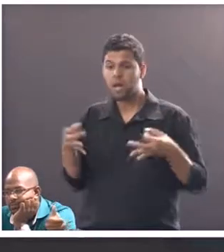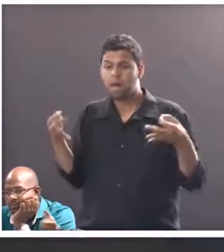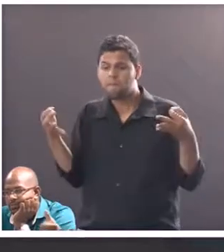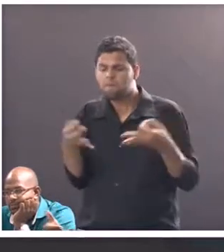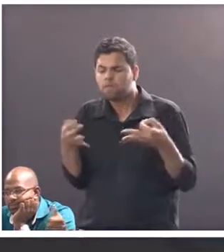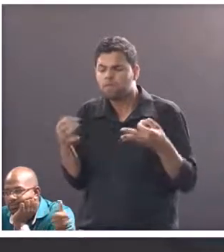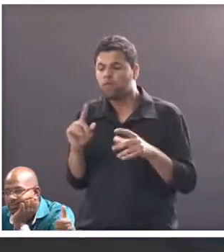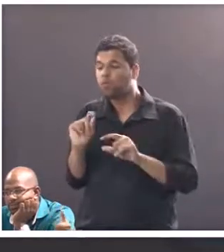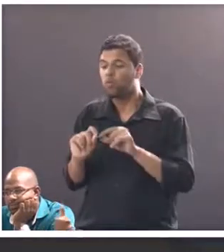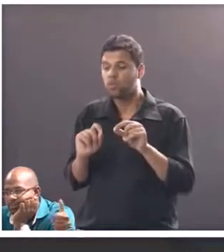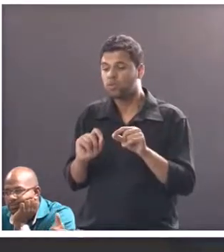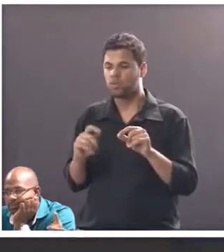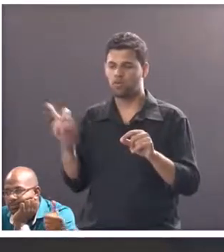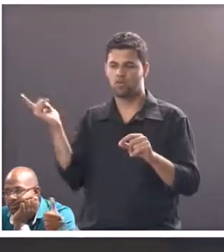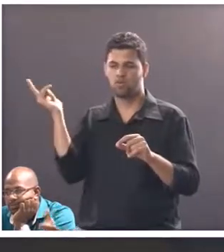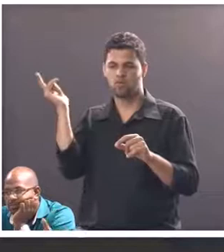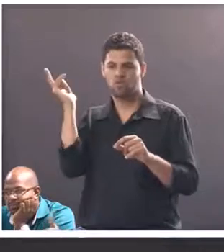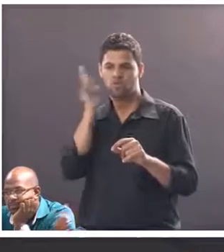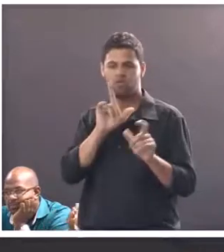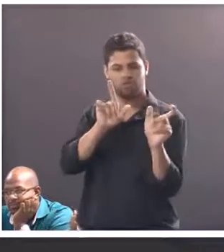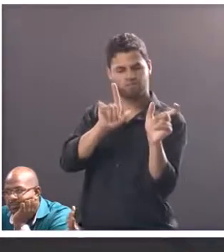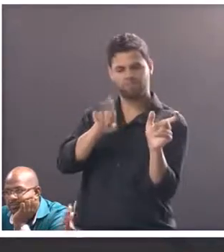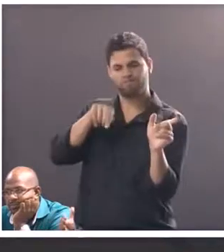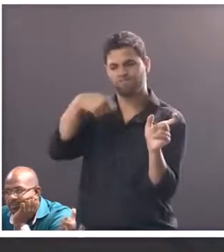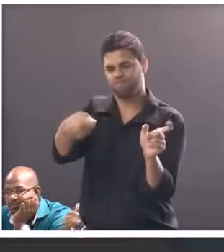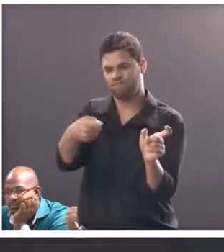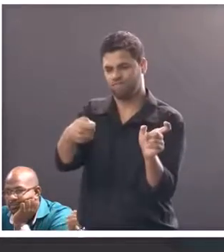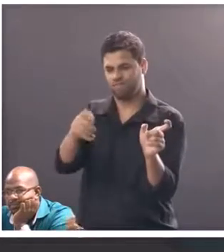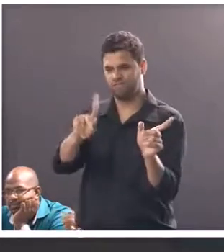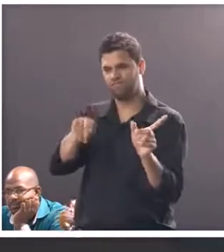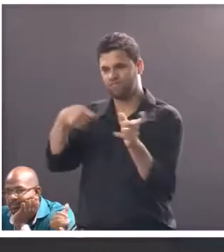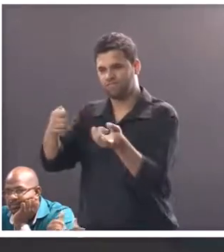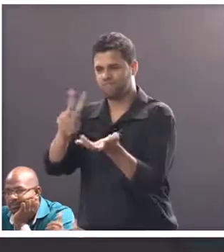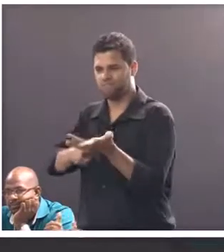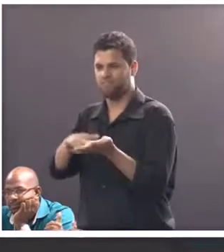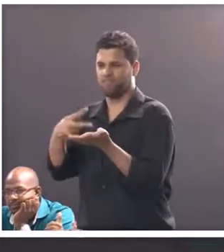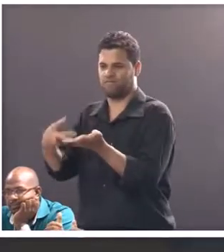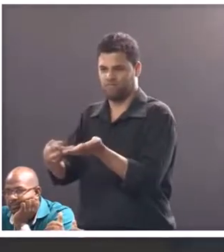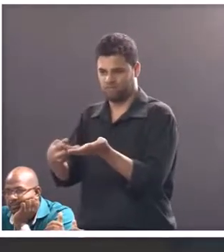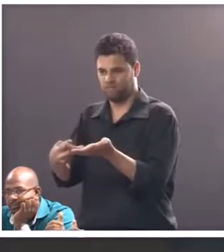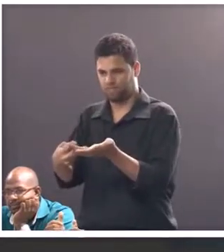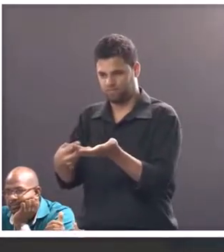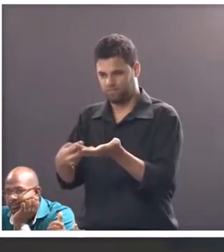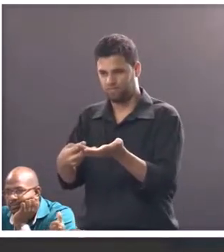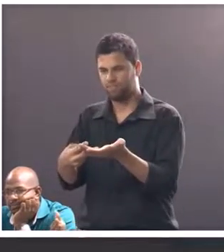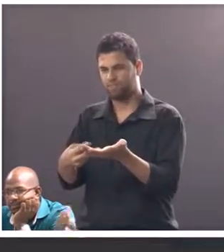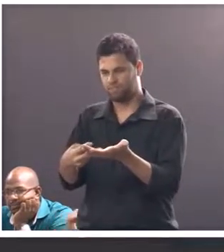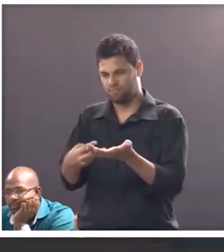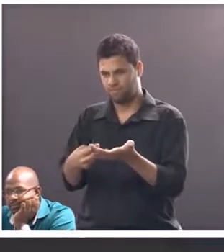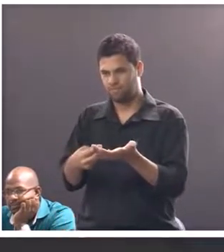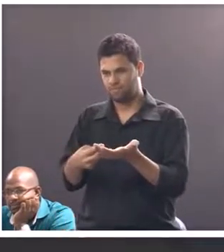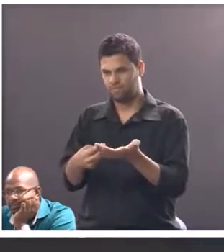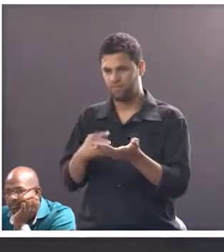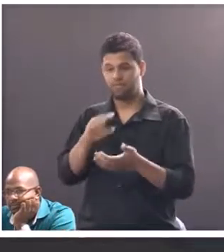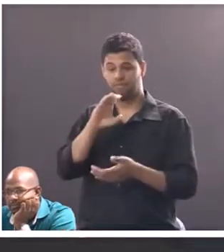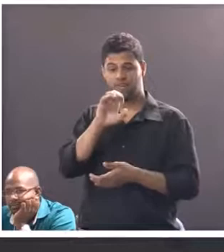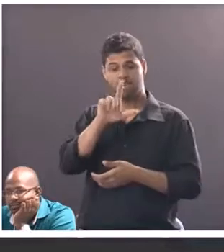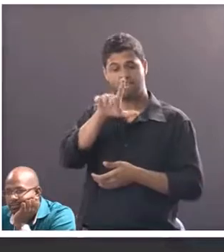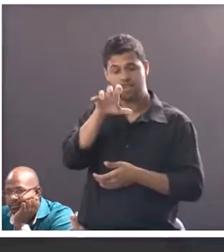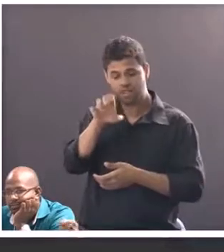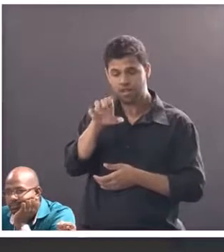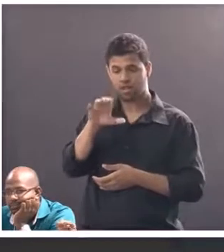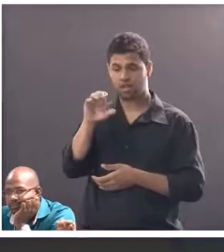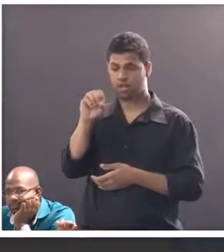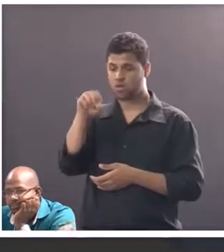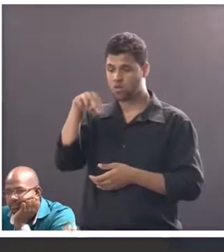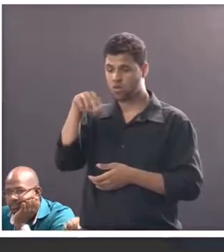Perfeitamente eu consigo fazer uma tradução palavra por palavra, cada elemento ali seguindo a mesma estrutura. Uma tradução literal, ela